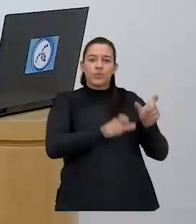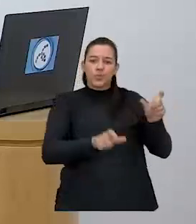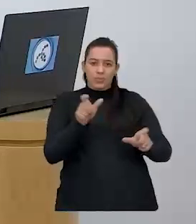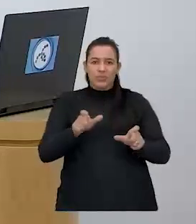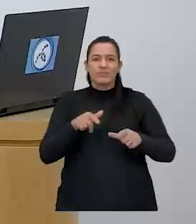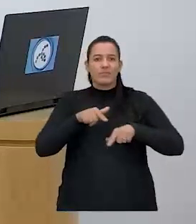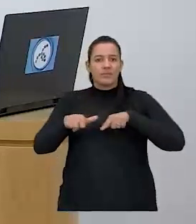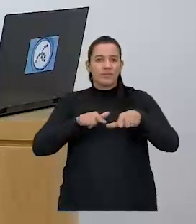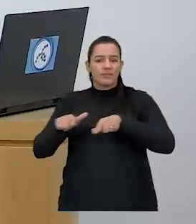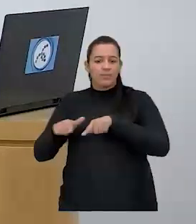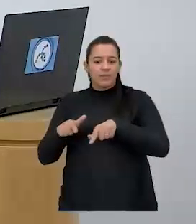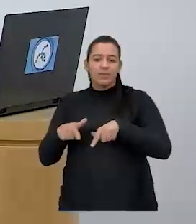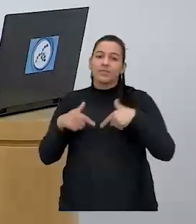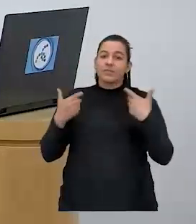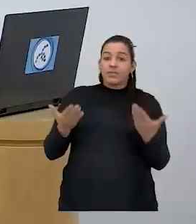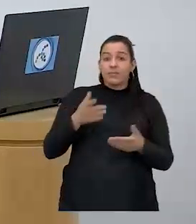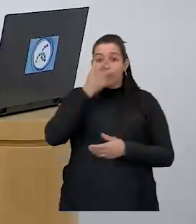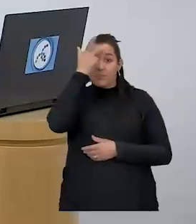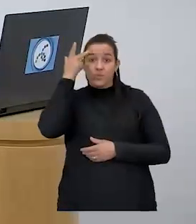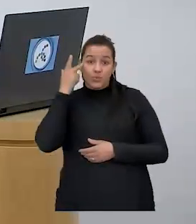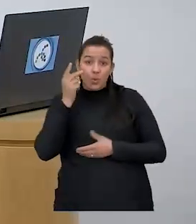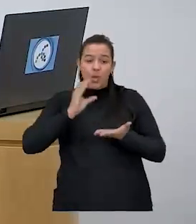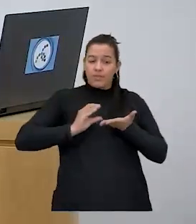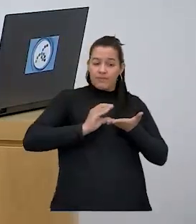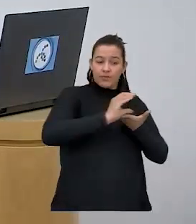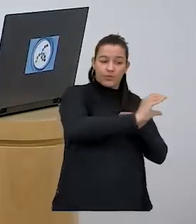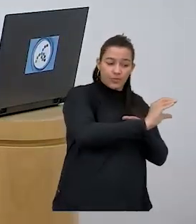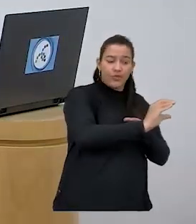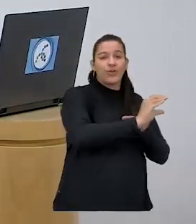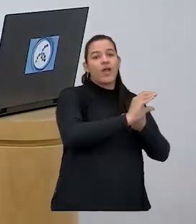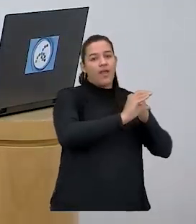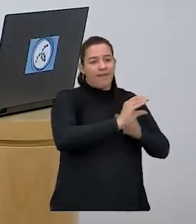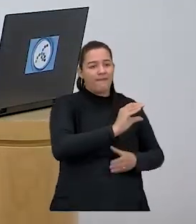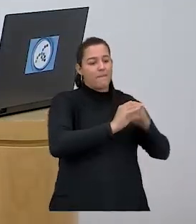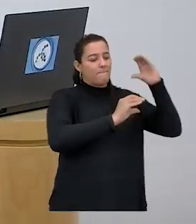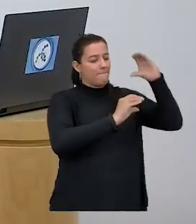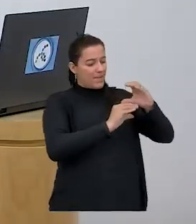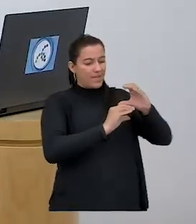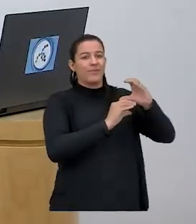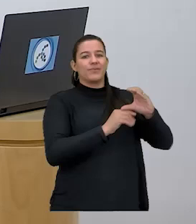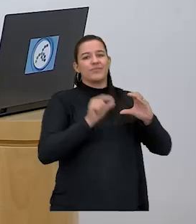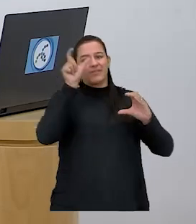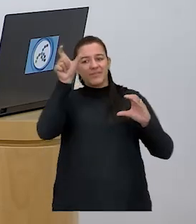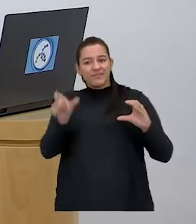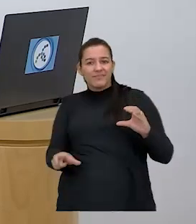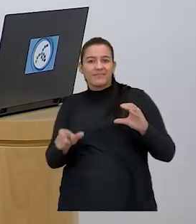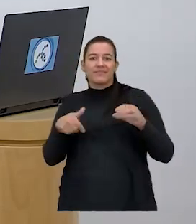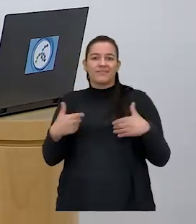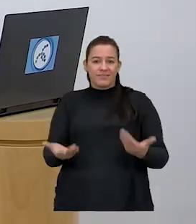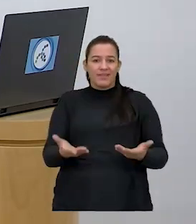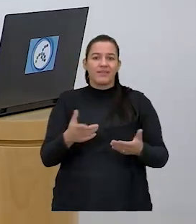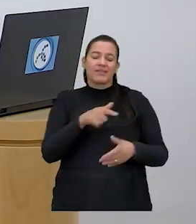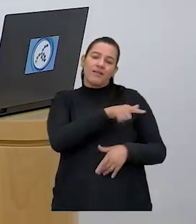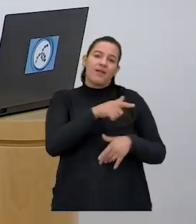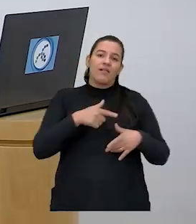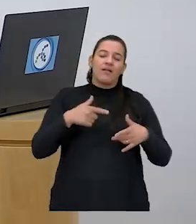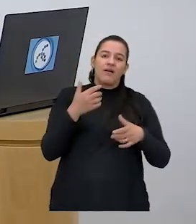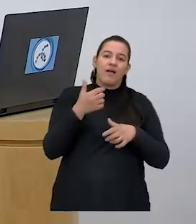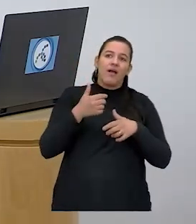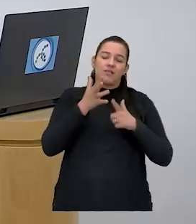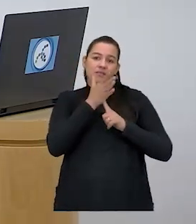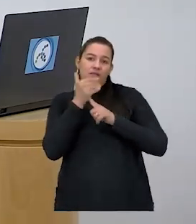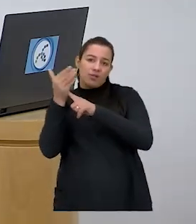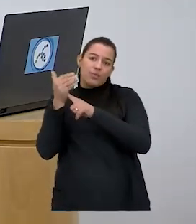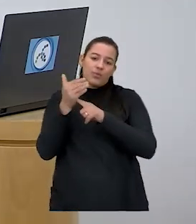que para, né, o investidor gera um custo maior do que você investir na máquina que, né, logicamente com o passar do